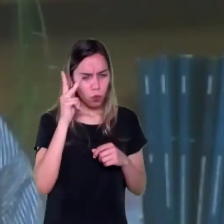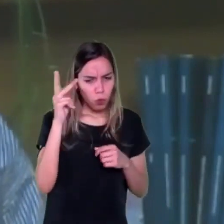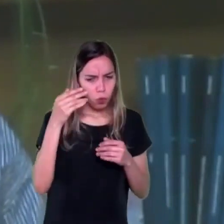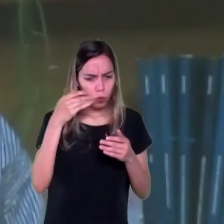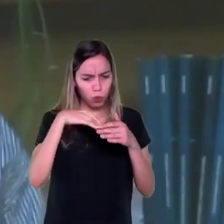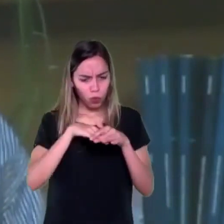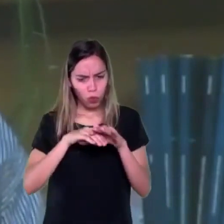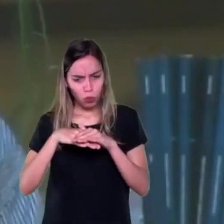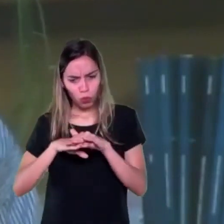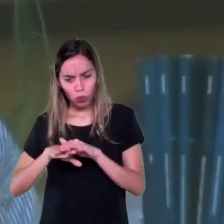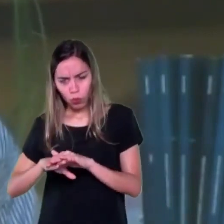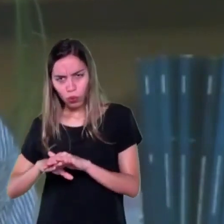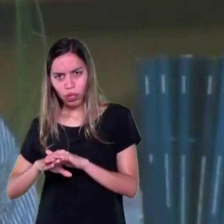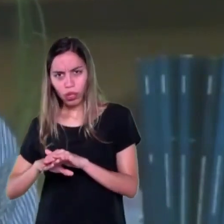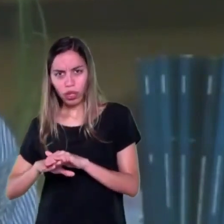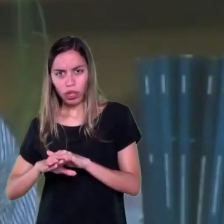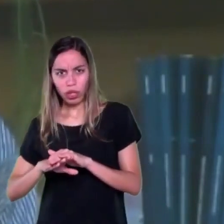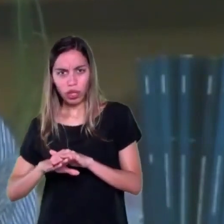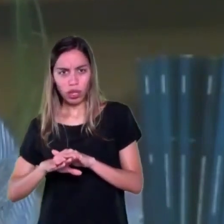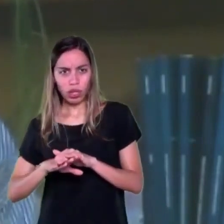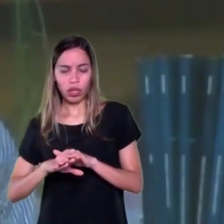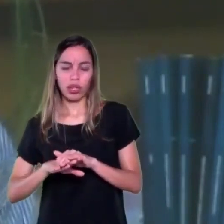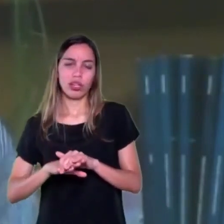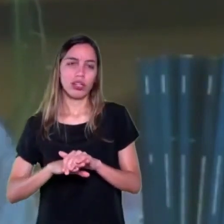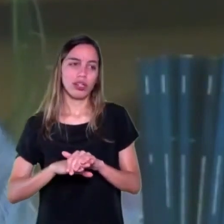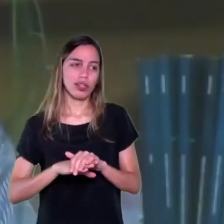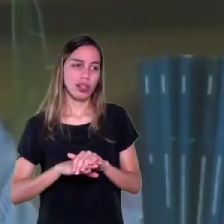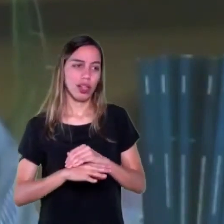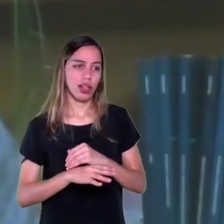Elísio estavam nos relatos